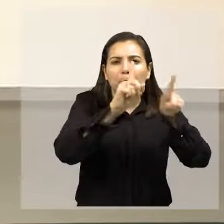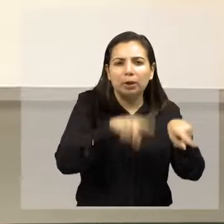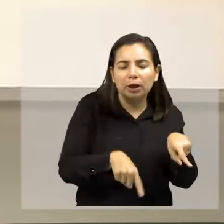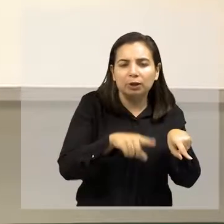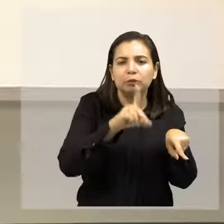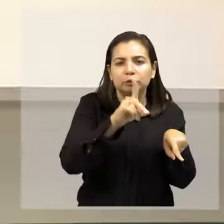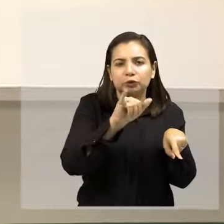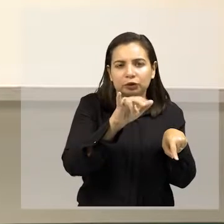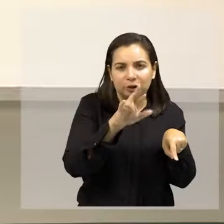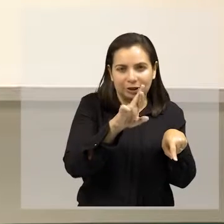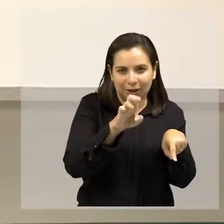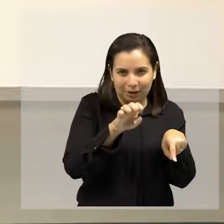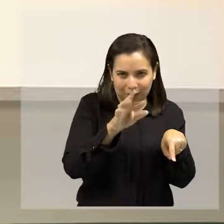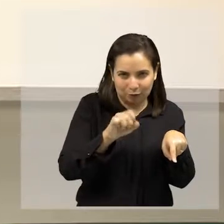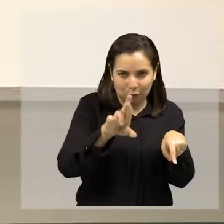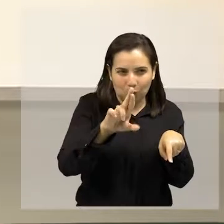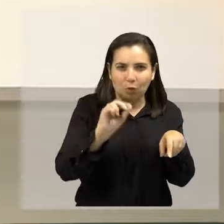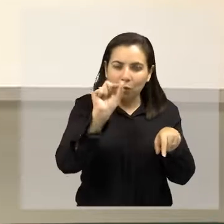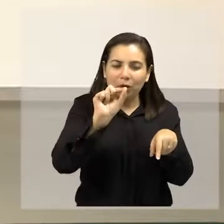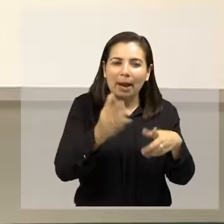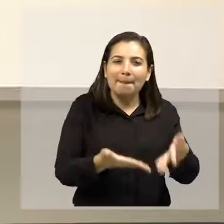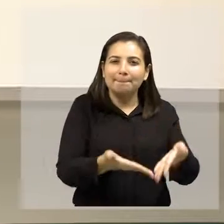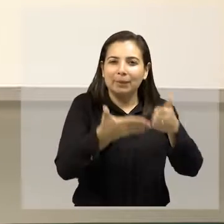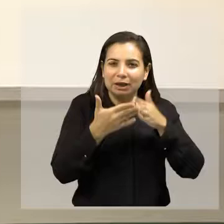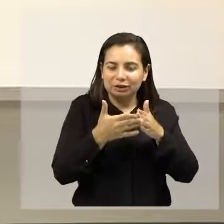Cicloviário pedia bicicletas, e o